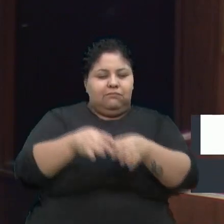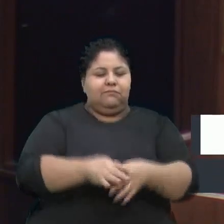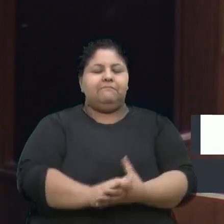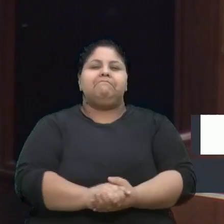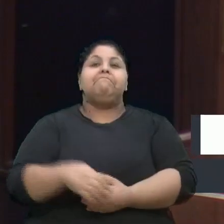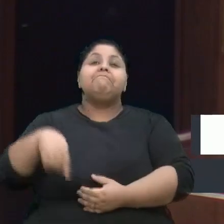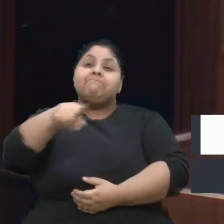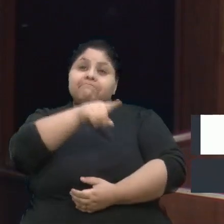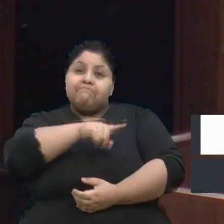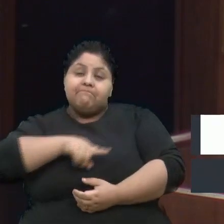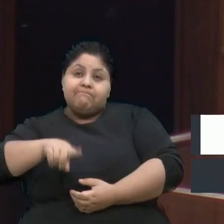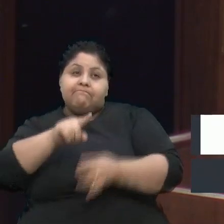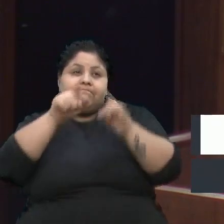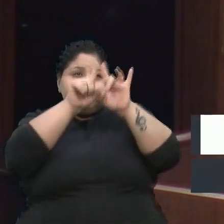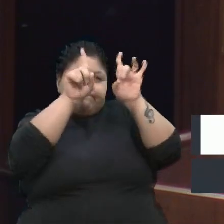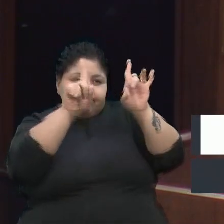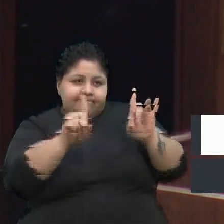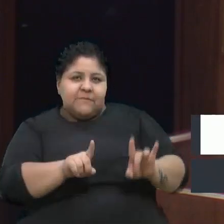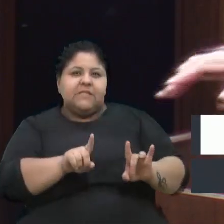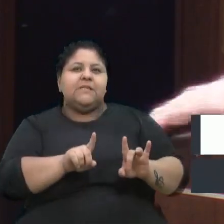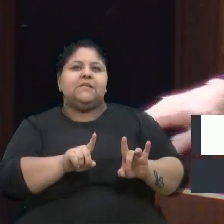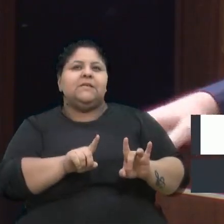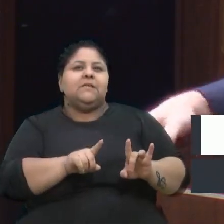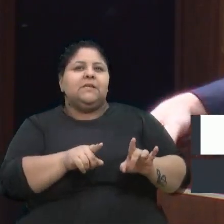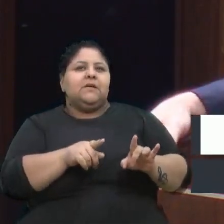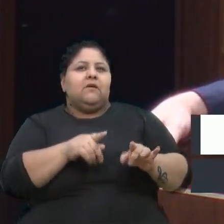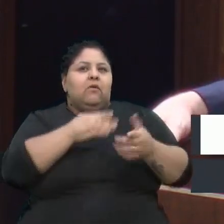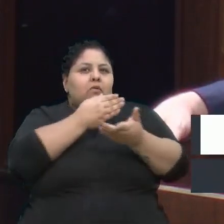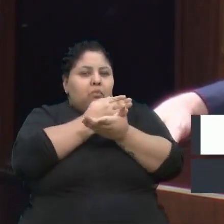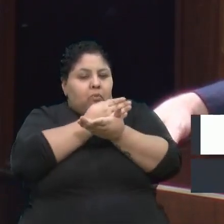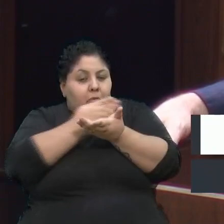A Câmara Municipal de Caxias do Sul, por iniciativa do vereador